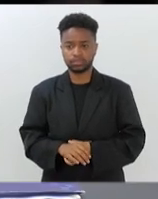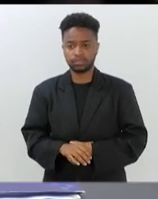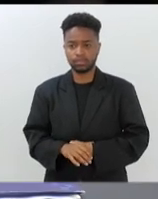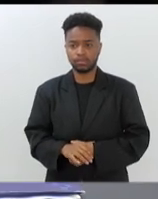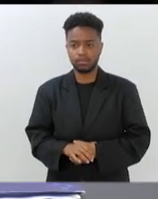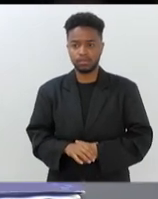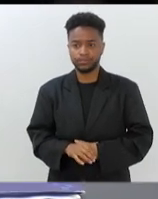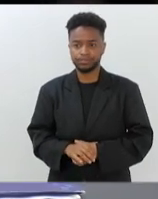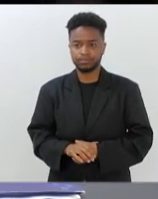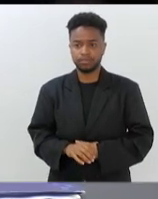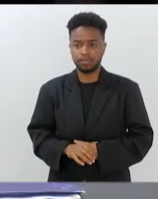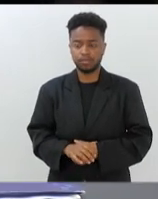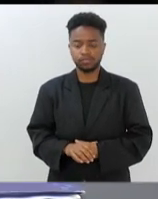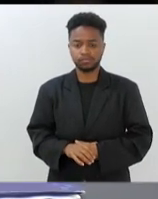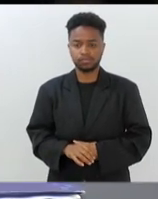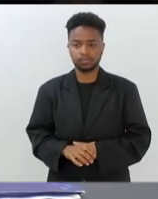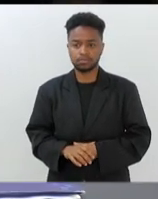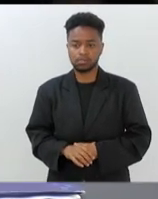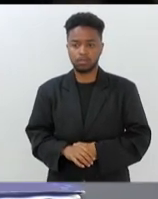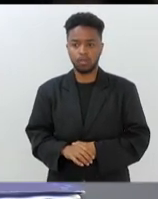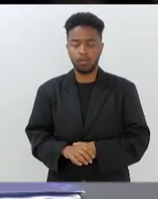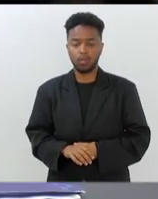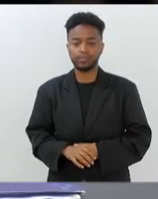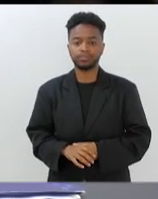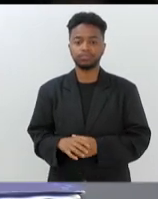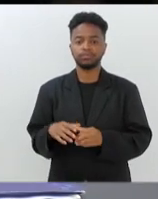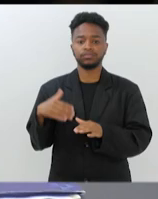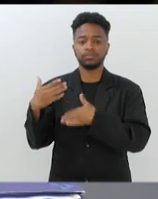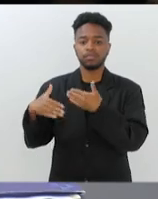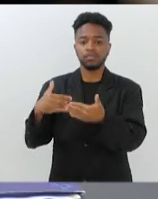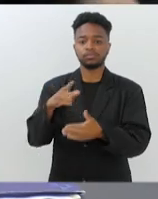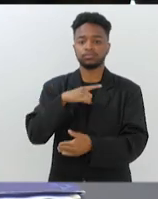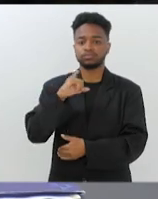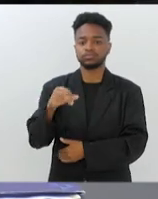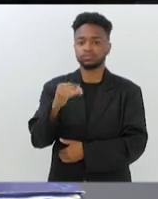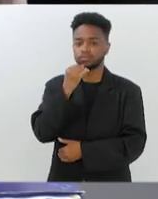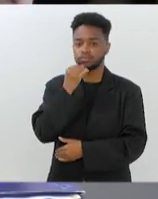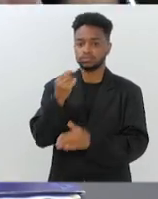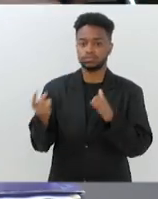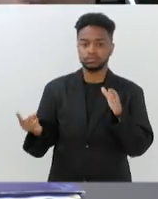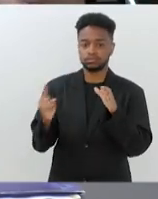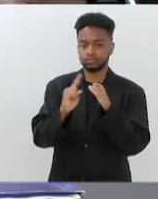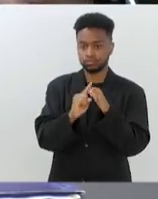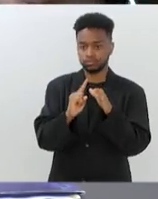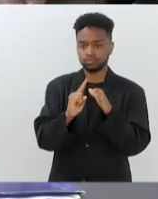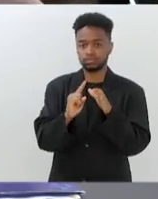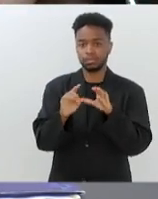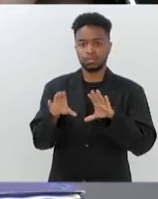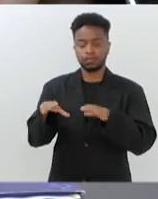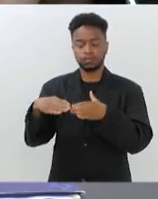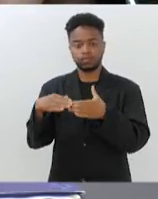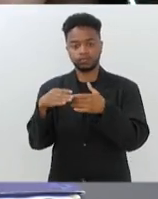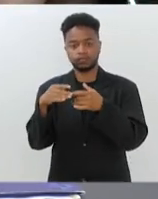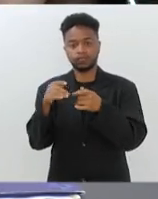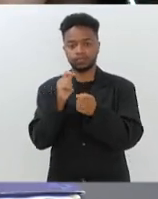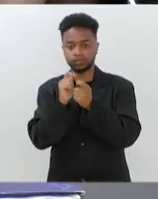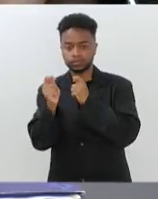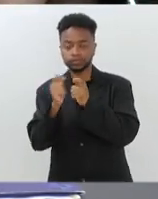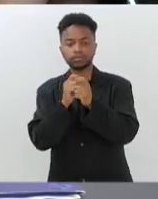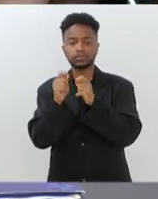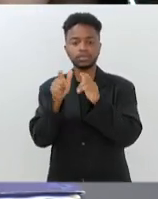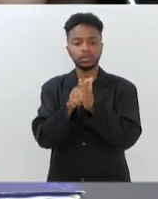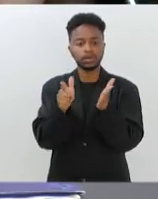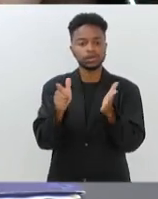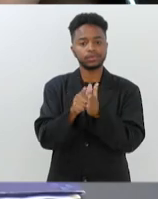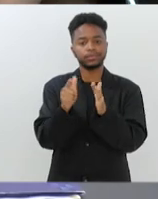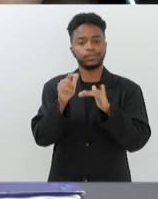tão Vital pro Governo do Estado a medida com que a gente teve a oportunidade de integrar núcleo de imprensa com núcleo de Publicidade a gente